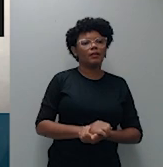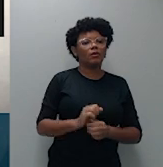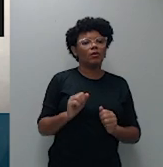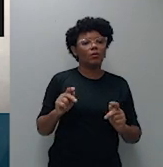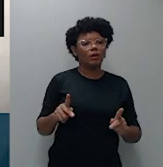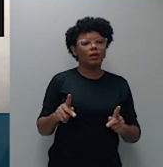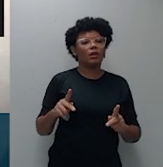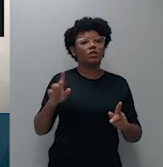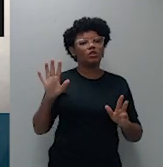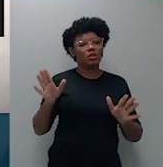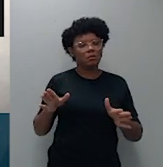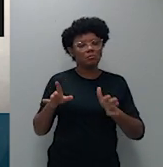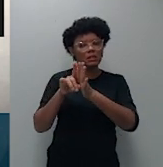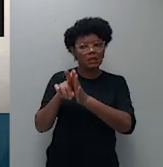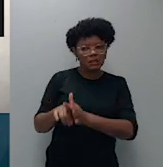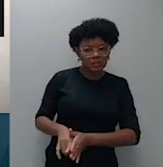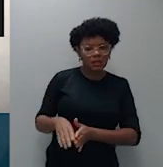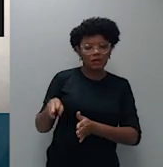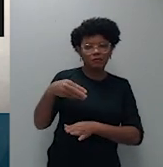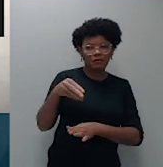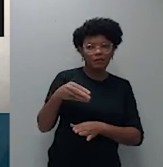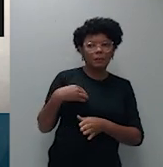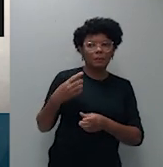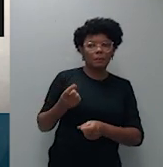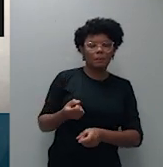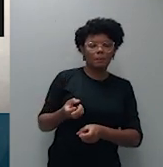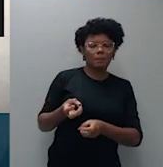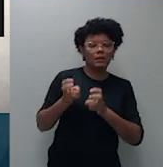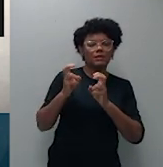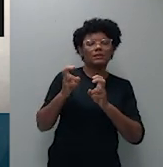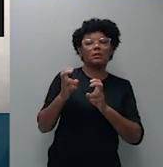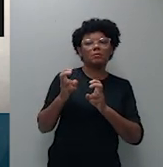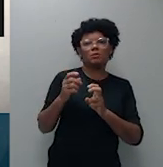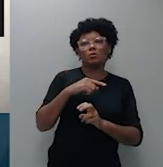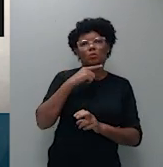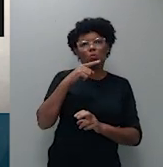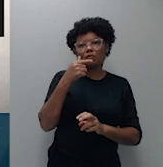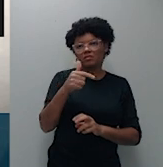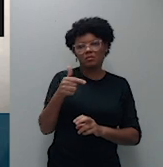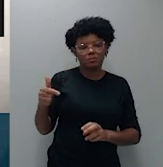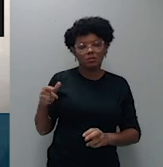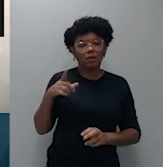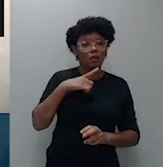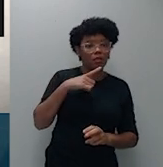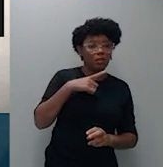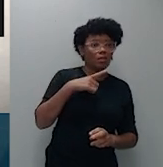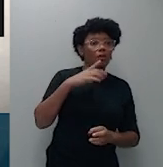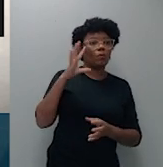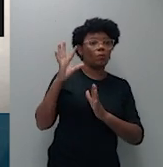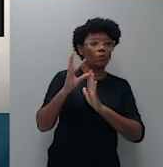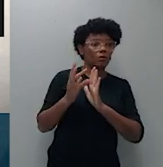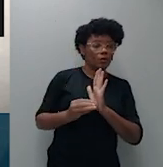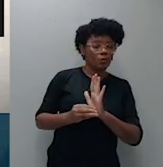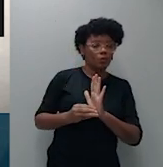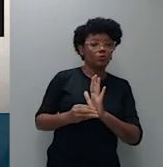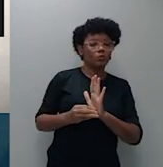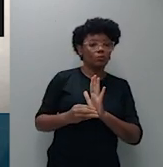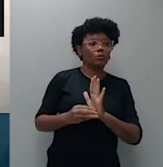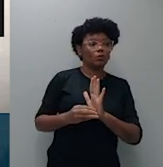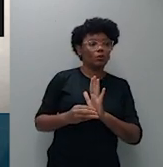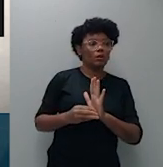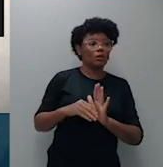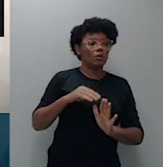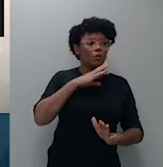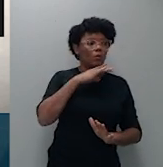pois bem sobre análise dos documentos de folhas verifico que não há dúvida quanto à existência de conteúdo